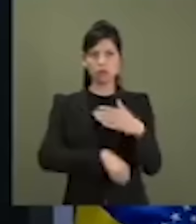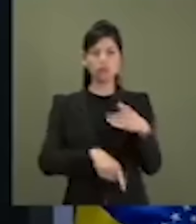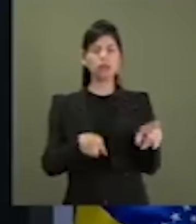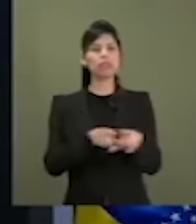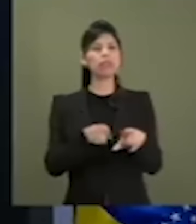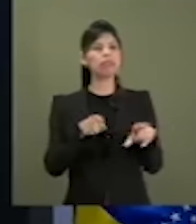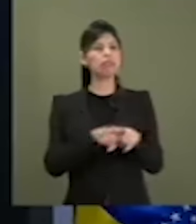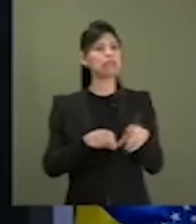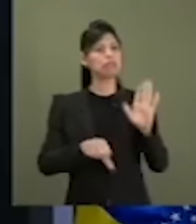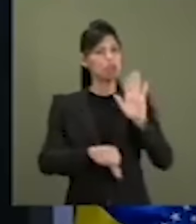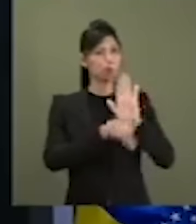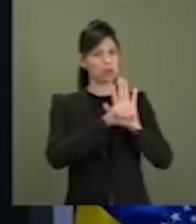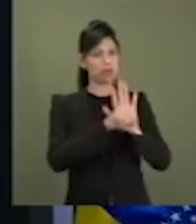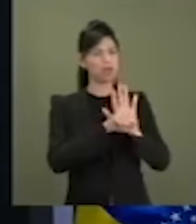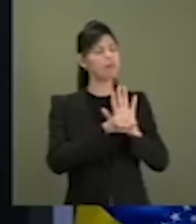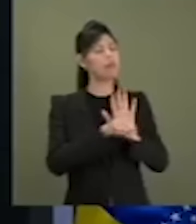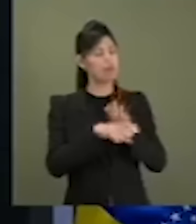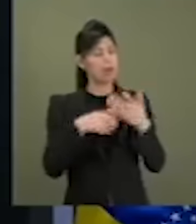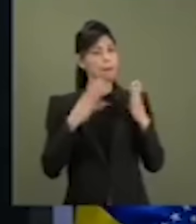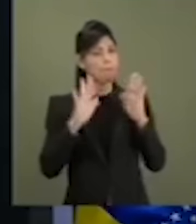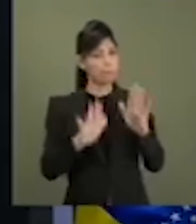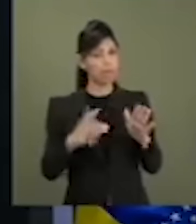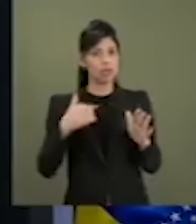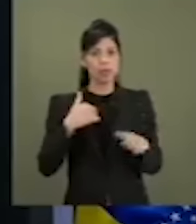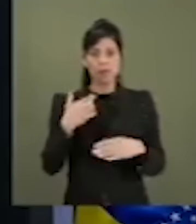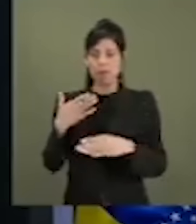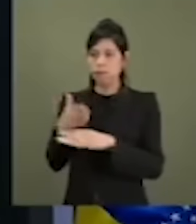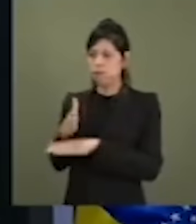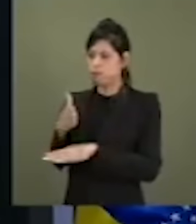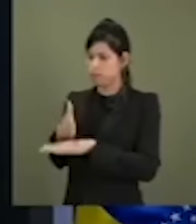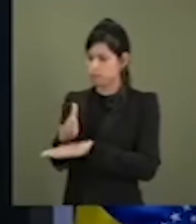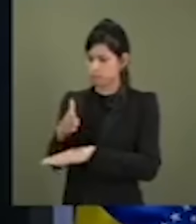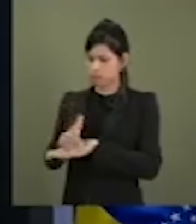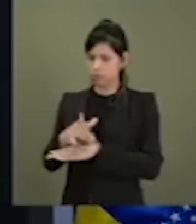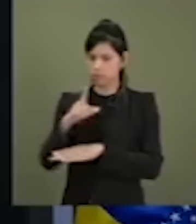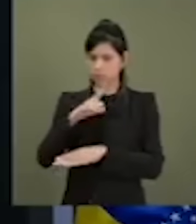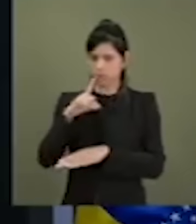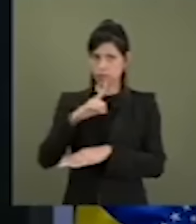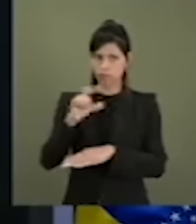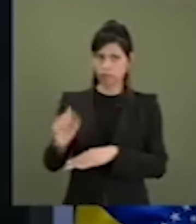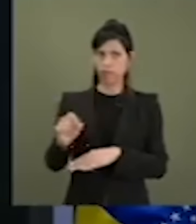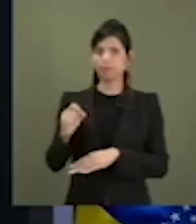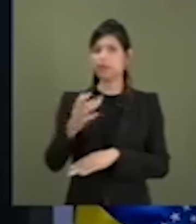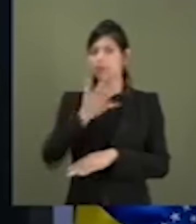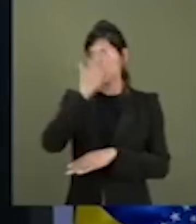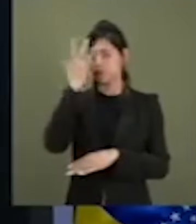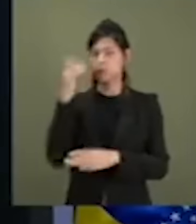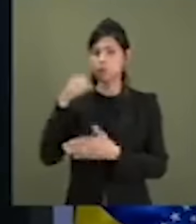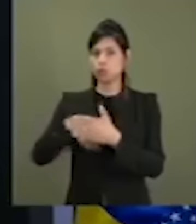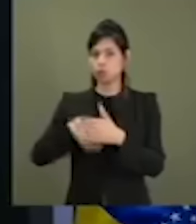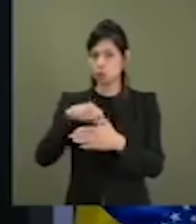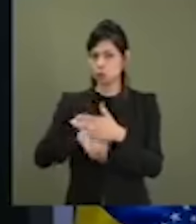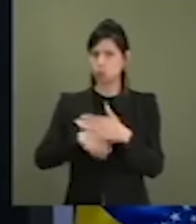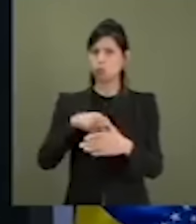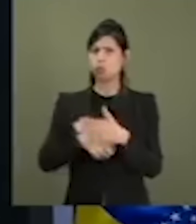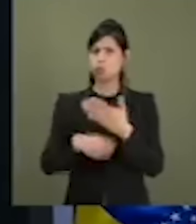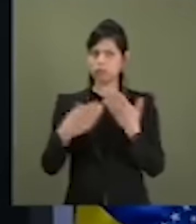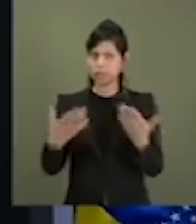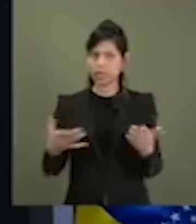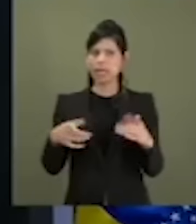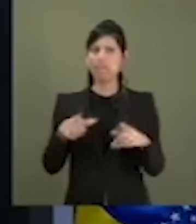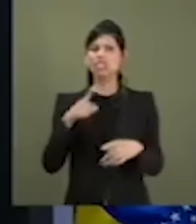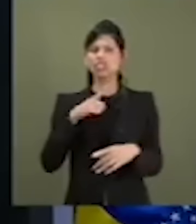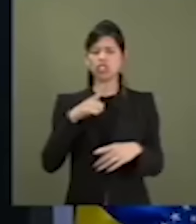e de quem não cometeu. Muitas pessoas estavam ali envolvidas no calor do momento, dos